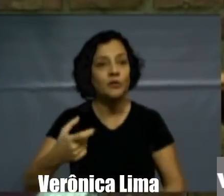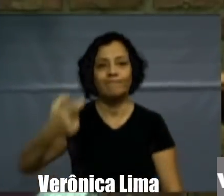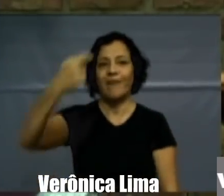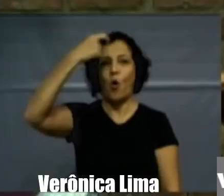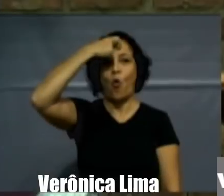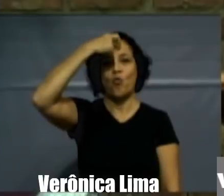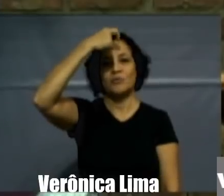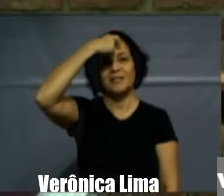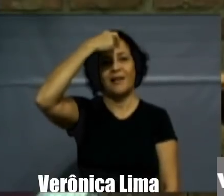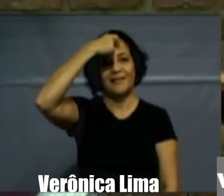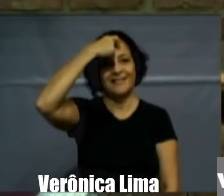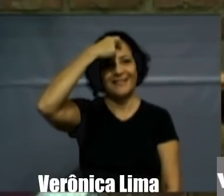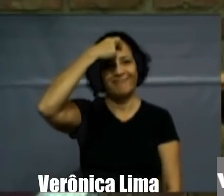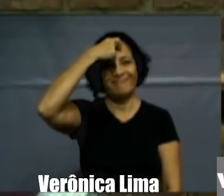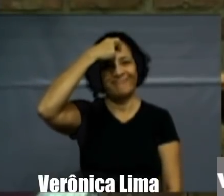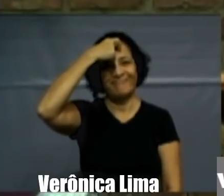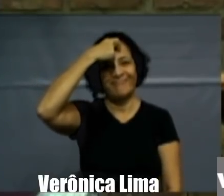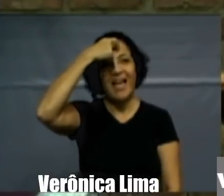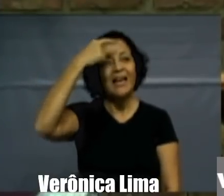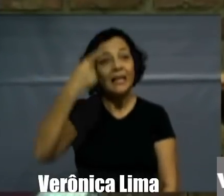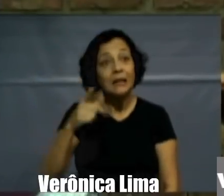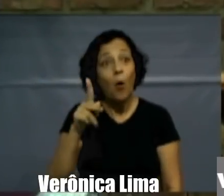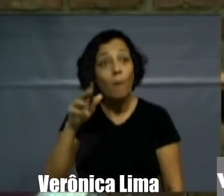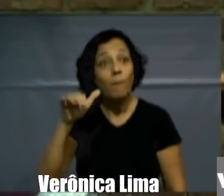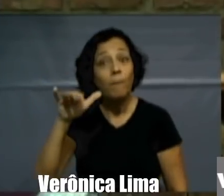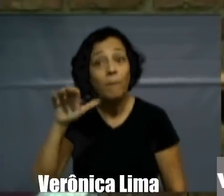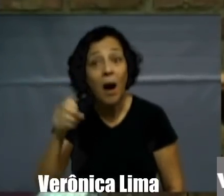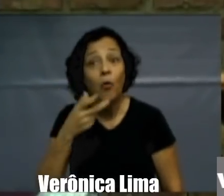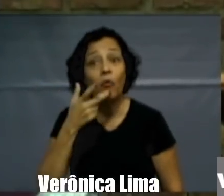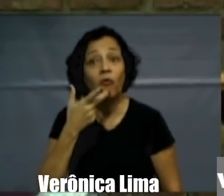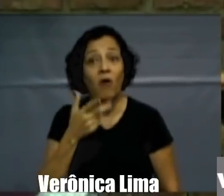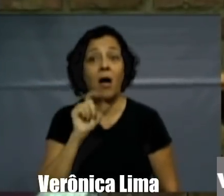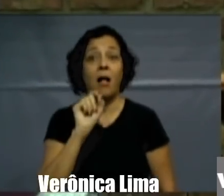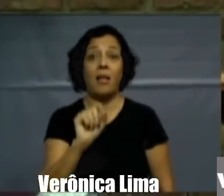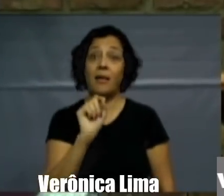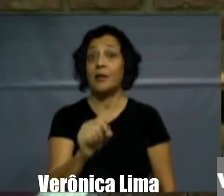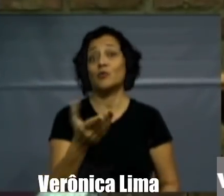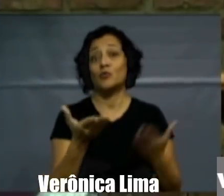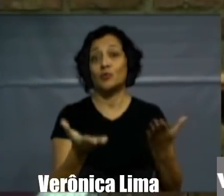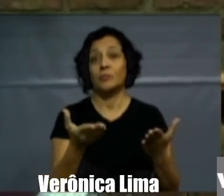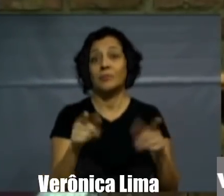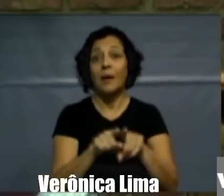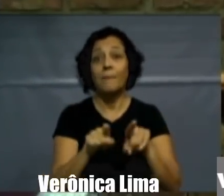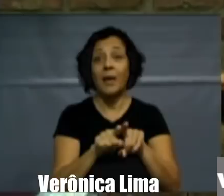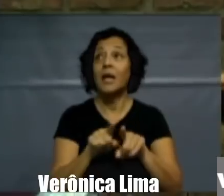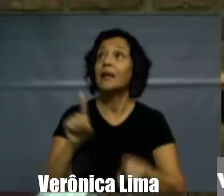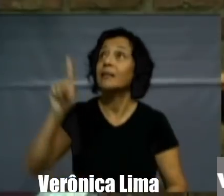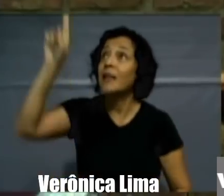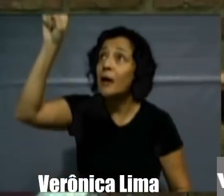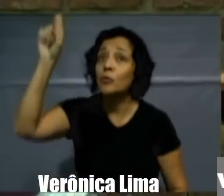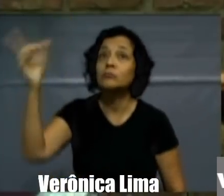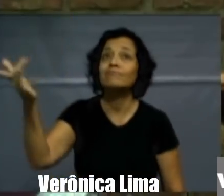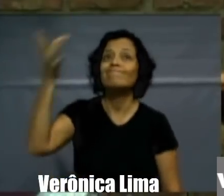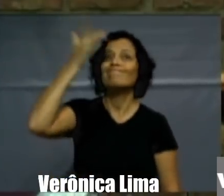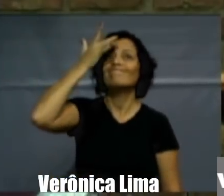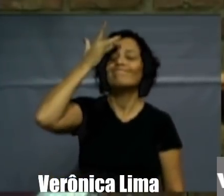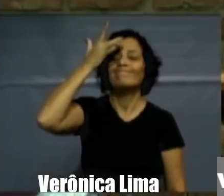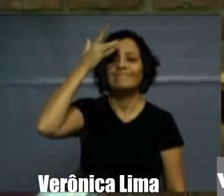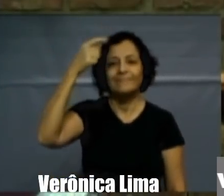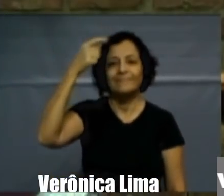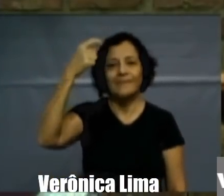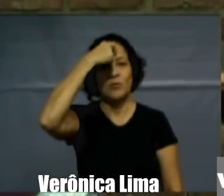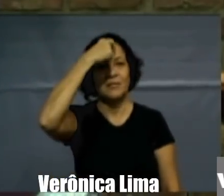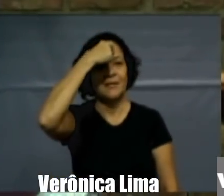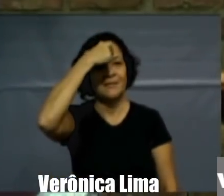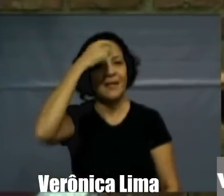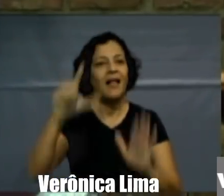Então, olha, Paulo firme nos educando, dizendo que nós estamos instruídos, gente, por Deus, porque as leis divinas estão gravadas na